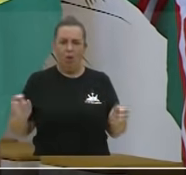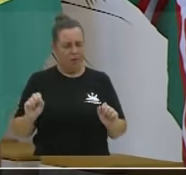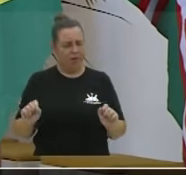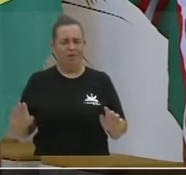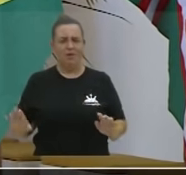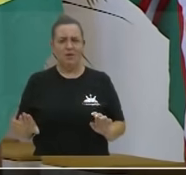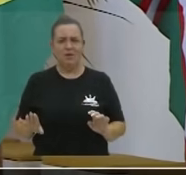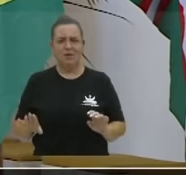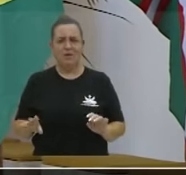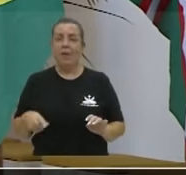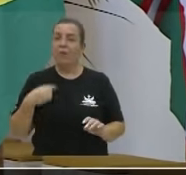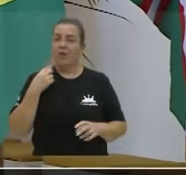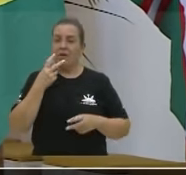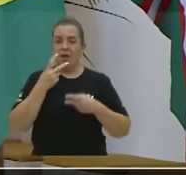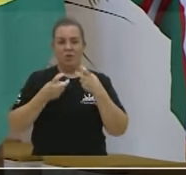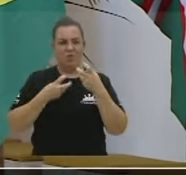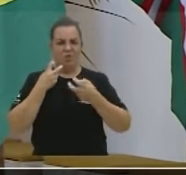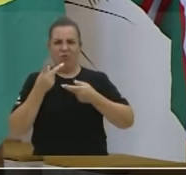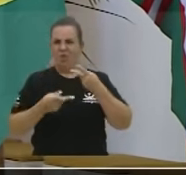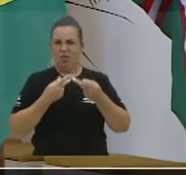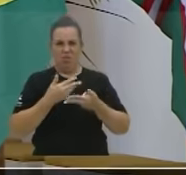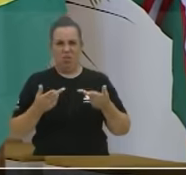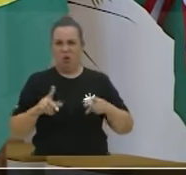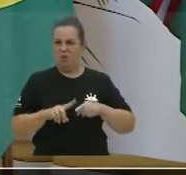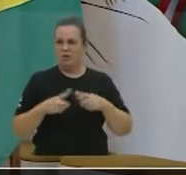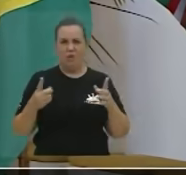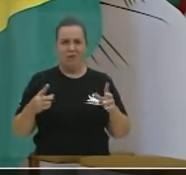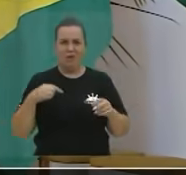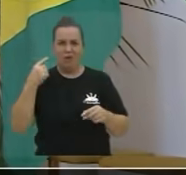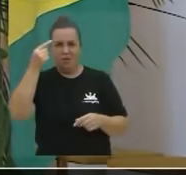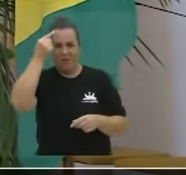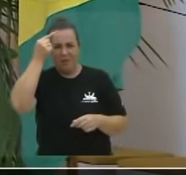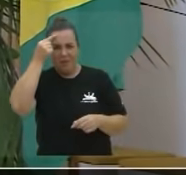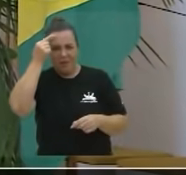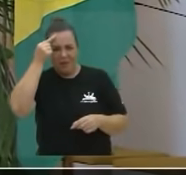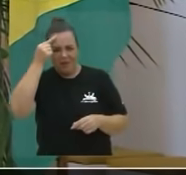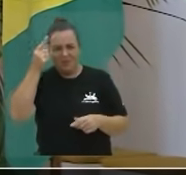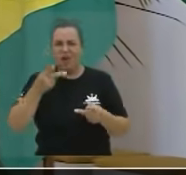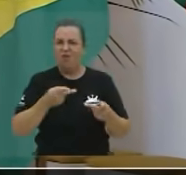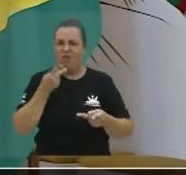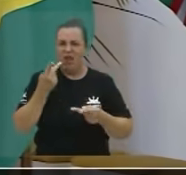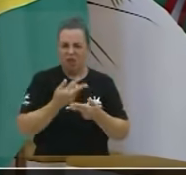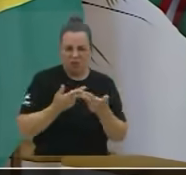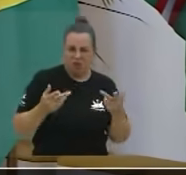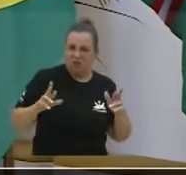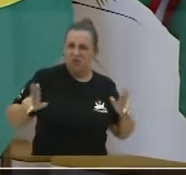E os nossos lábios falarem uma coisa, mas as nossas intenções caminharem para outra.